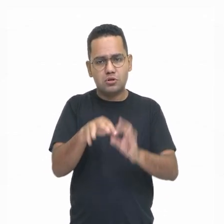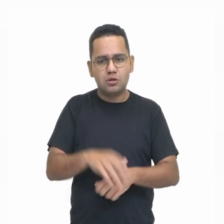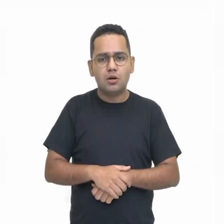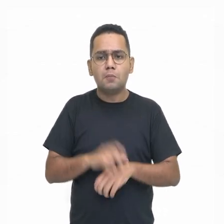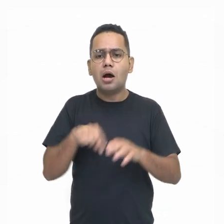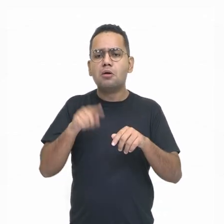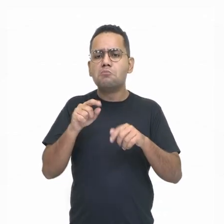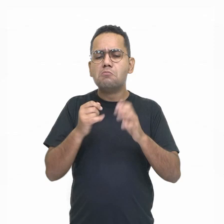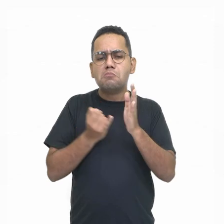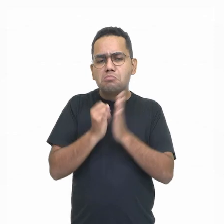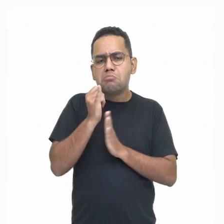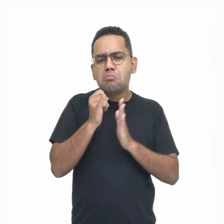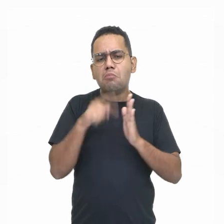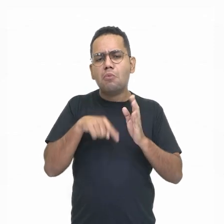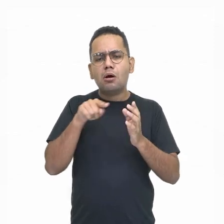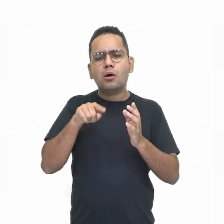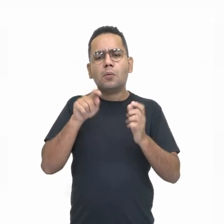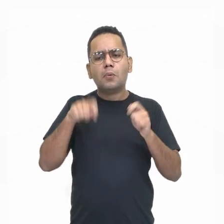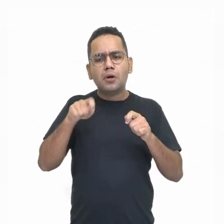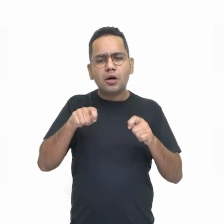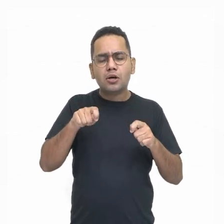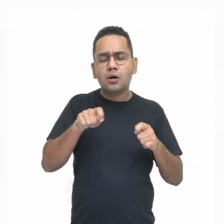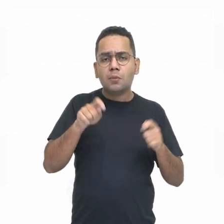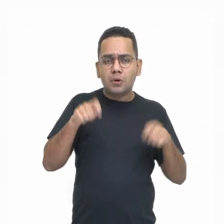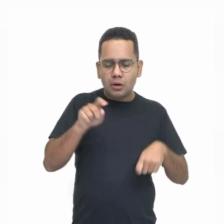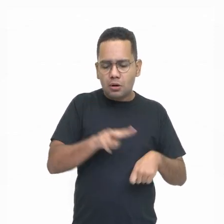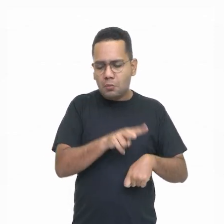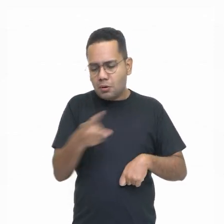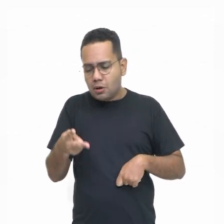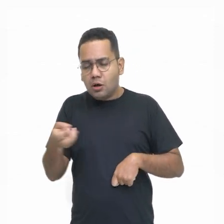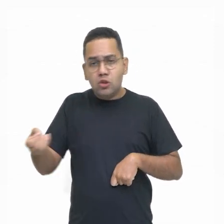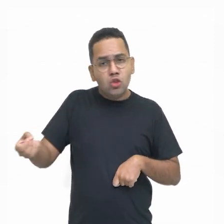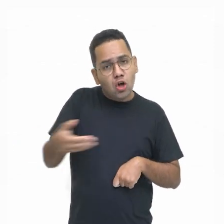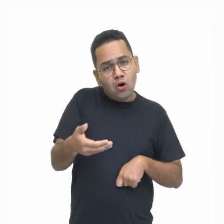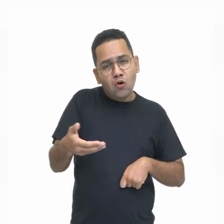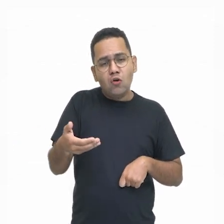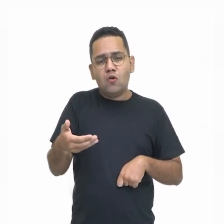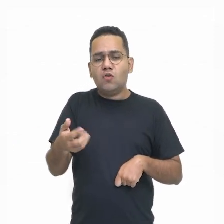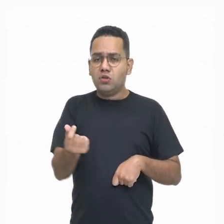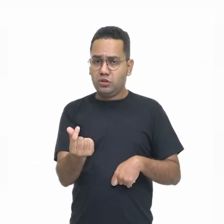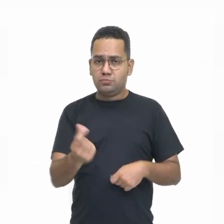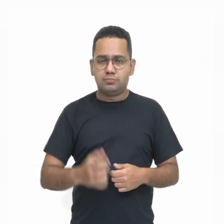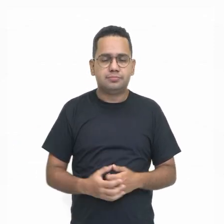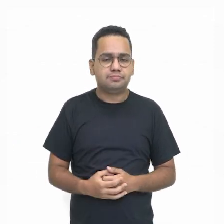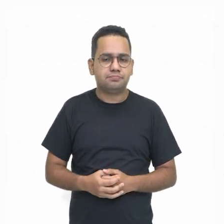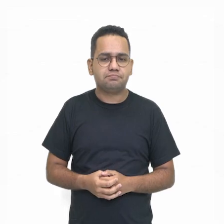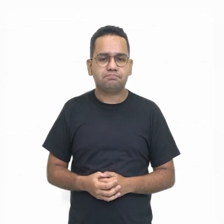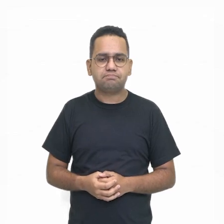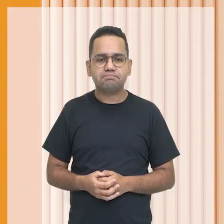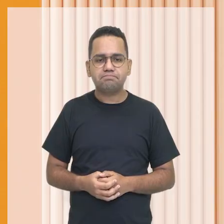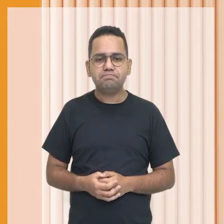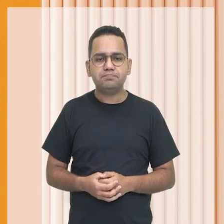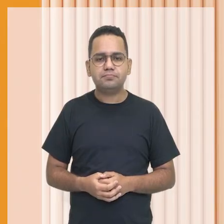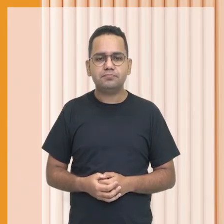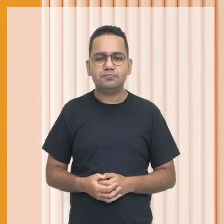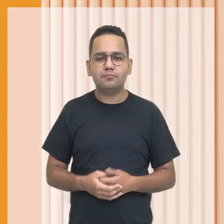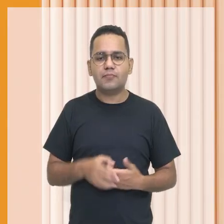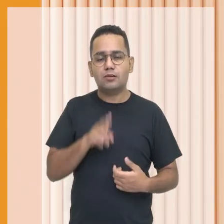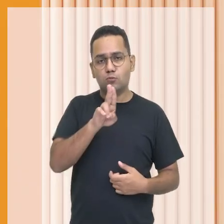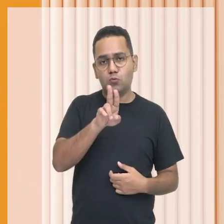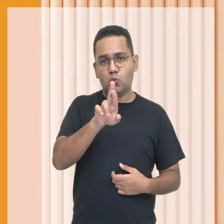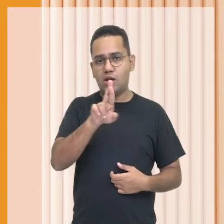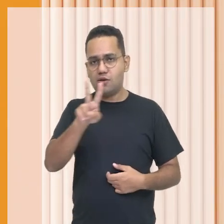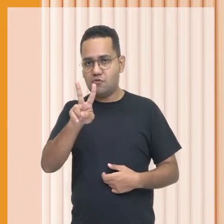objetivo de servir como transição para uma nova moeda. Ou seja, essa unidade real de